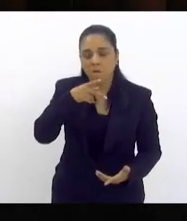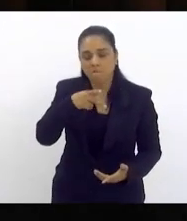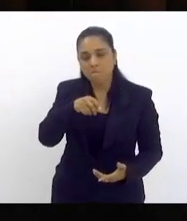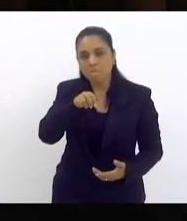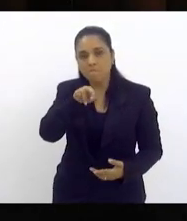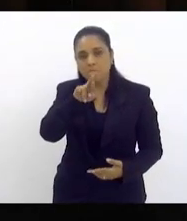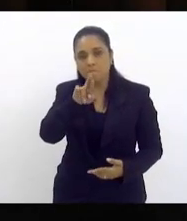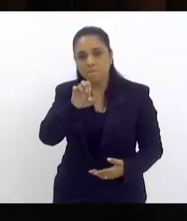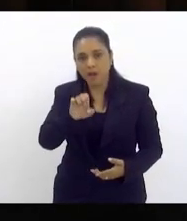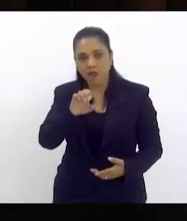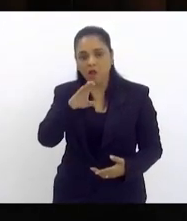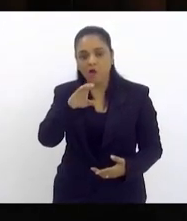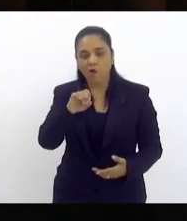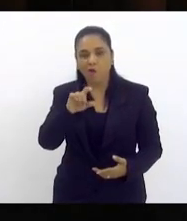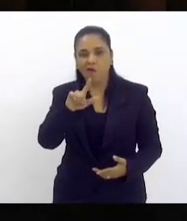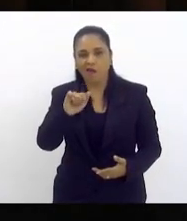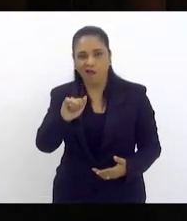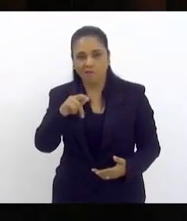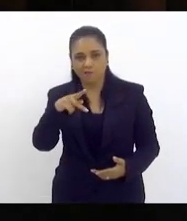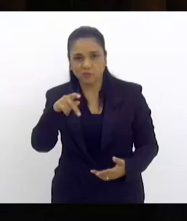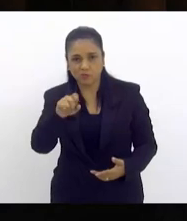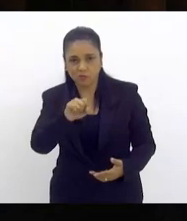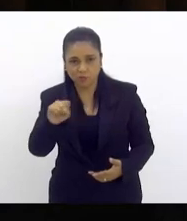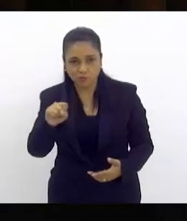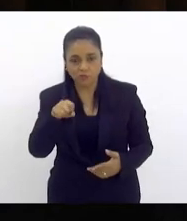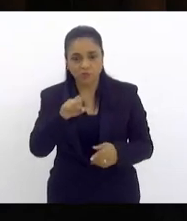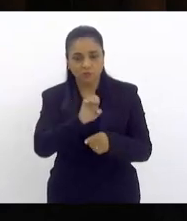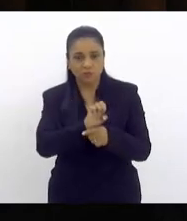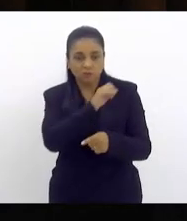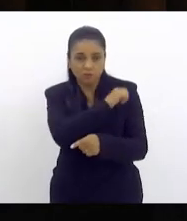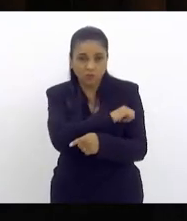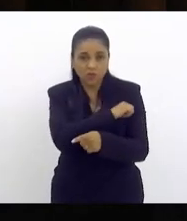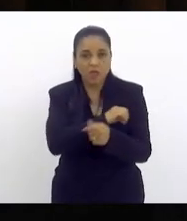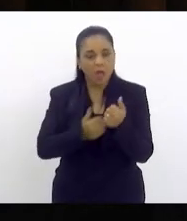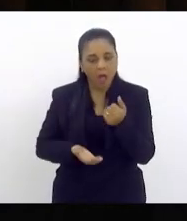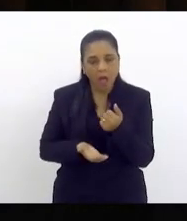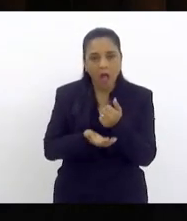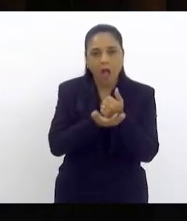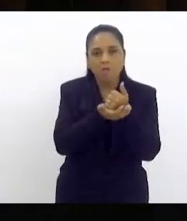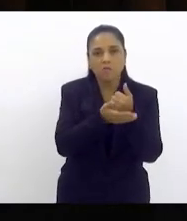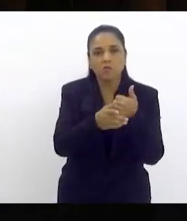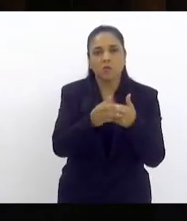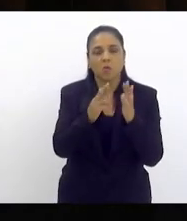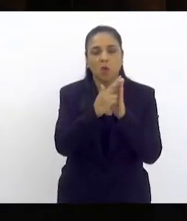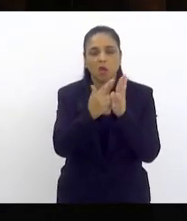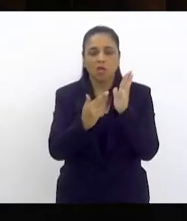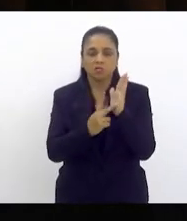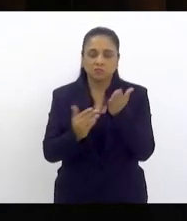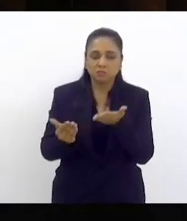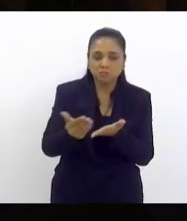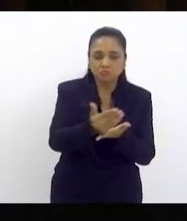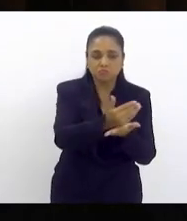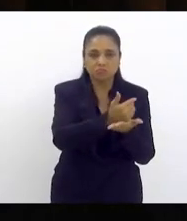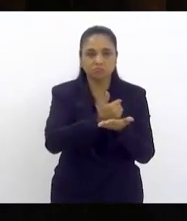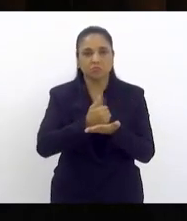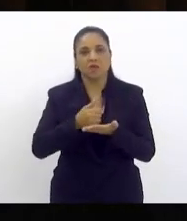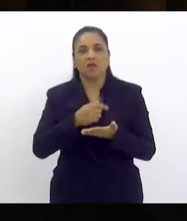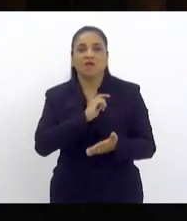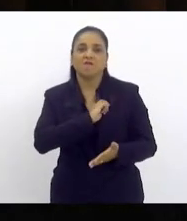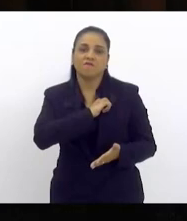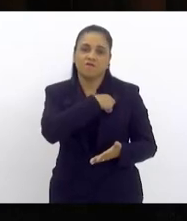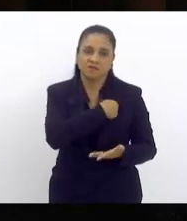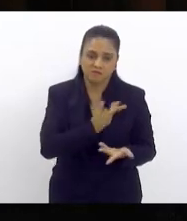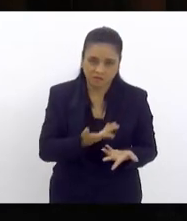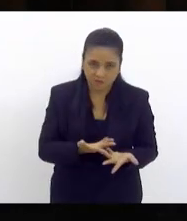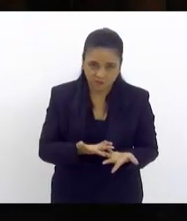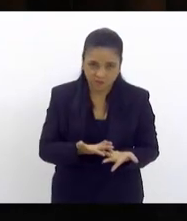financeiro e orçamentário no estado do Rio de Janeiro, que apoiou lá atrás o mesmo regime de recuperação fiscal. Então, na verdade,